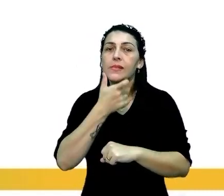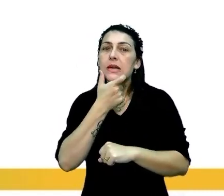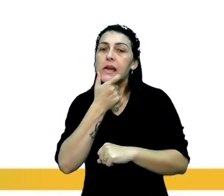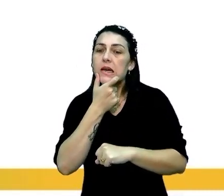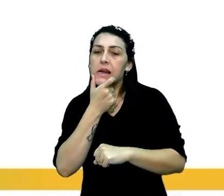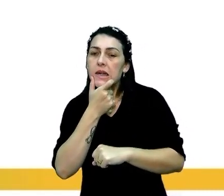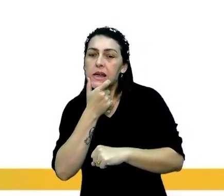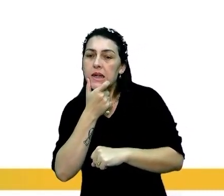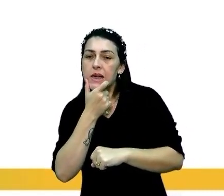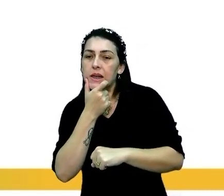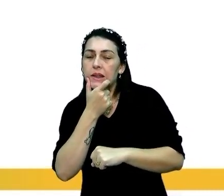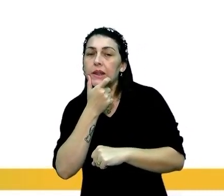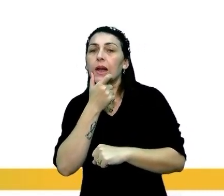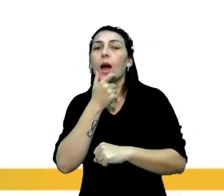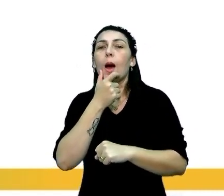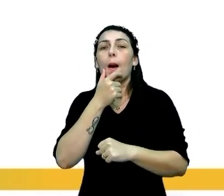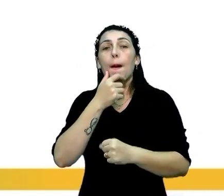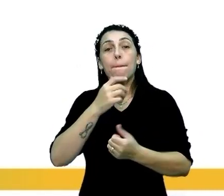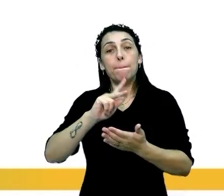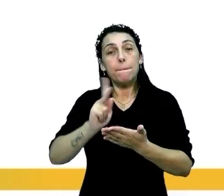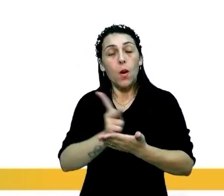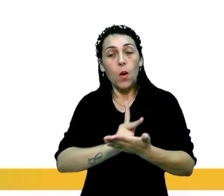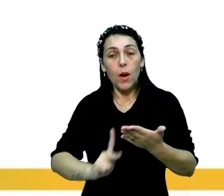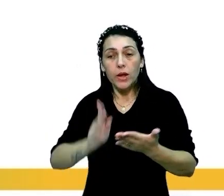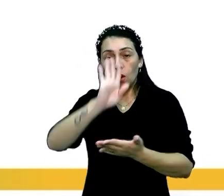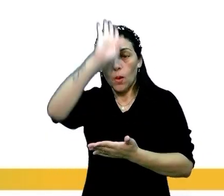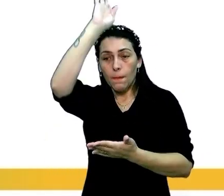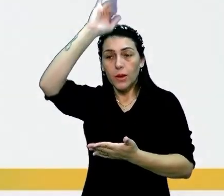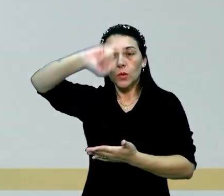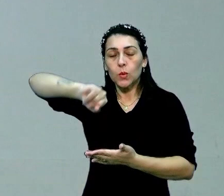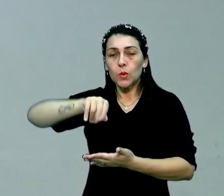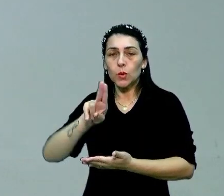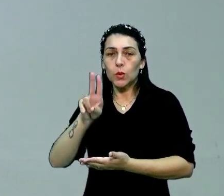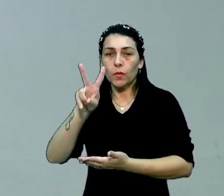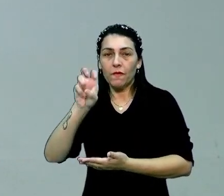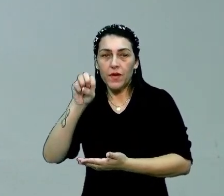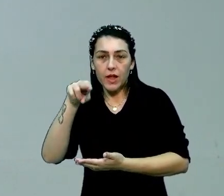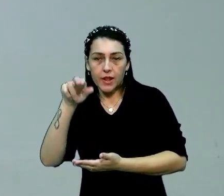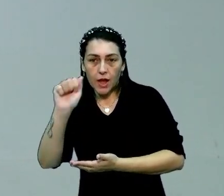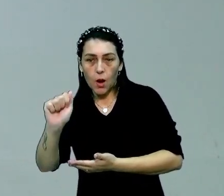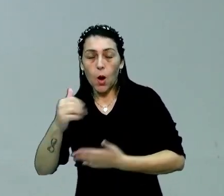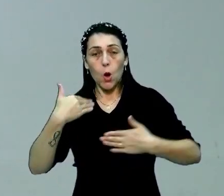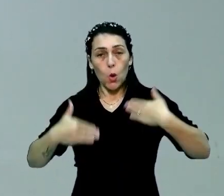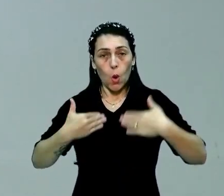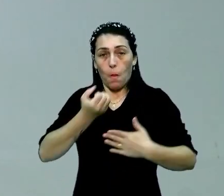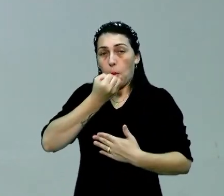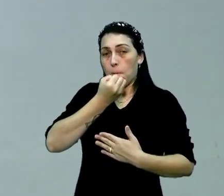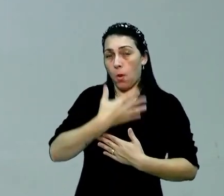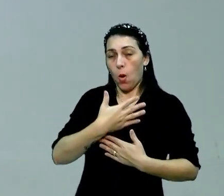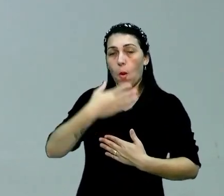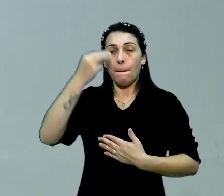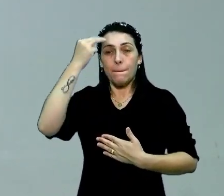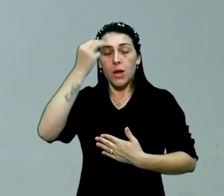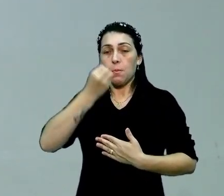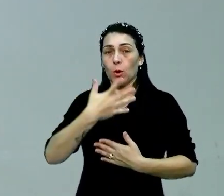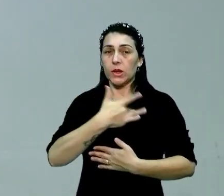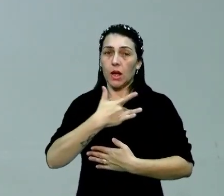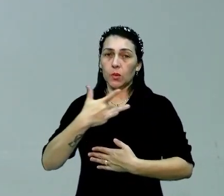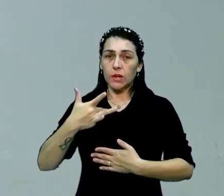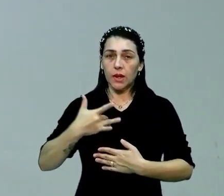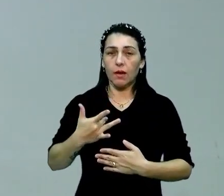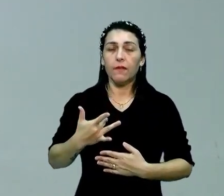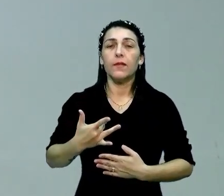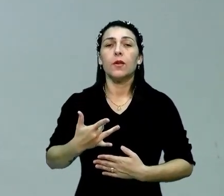in corpore sano. Poeta romano Juvenal, que é justamente o que a gente mencionou. Corpo são, mente sã.